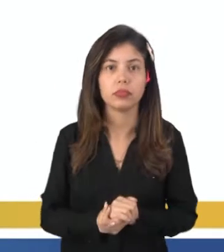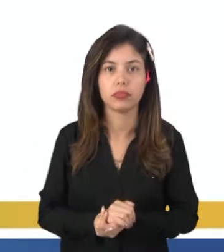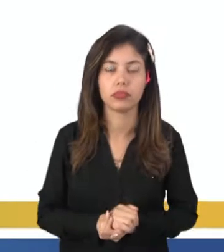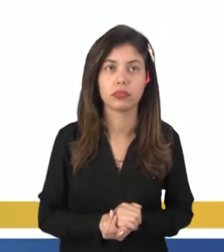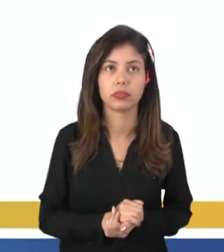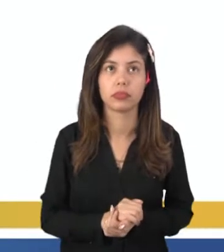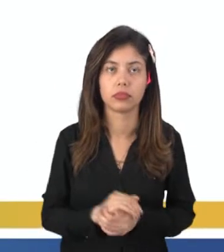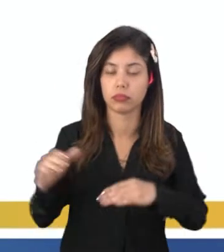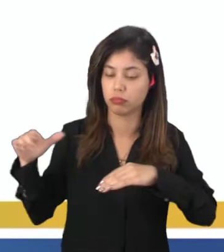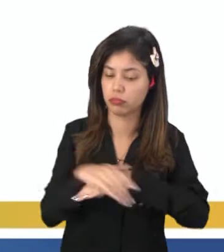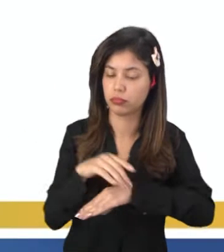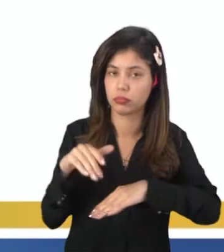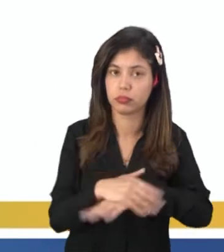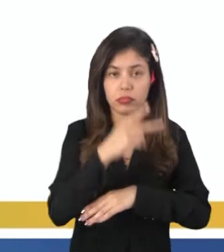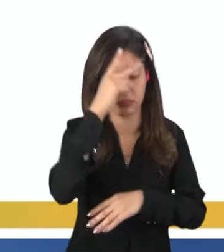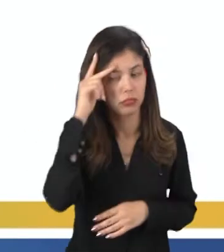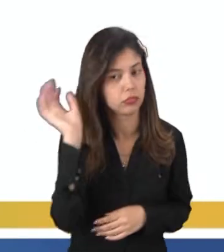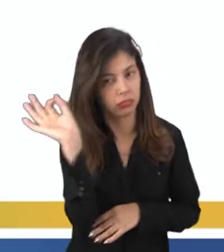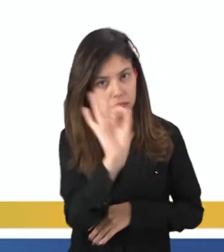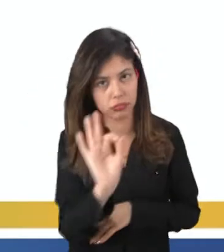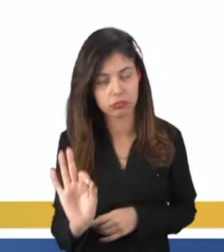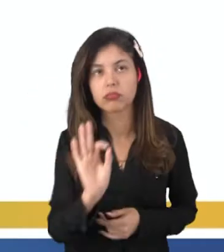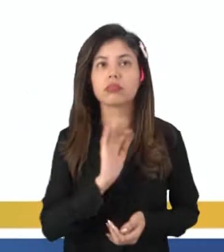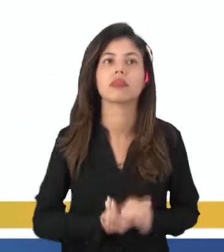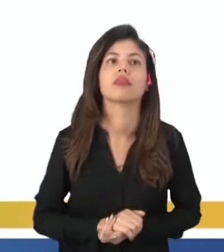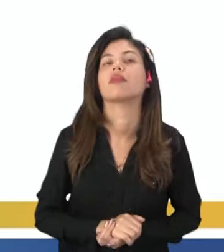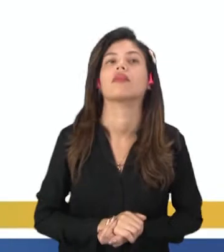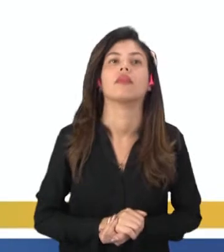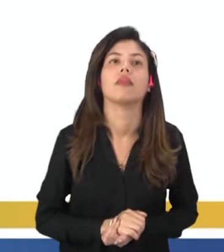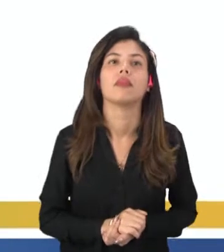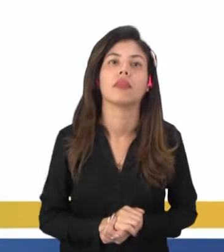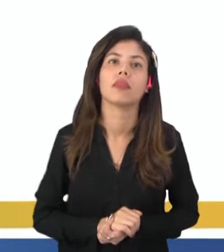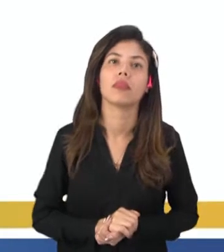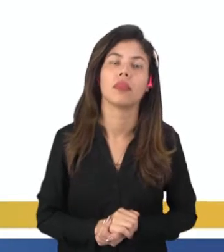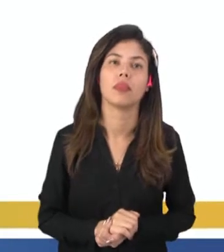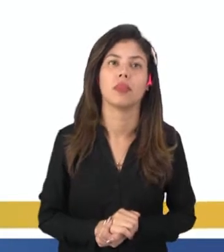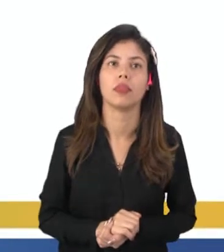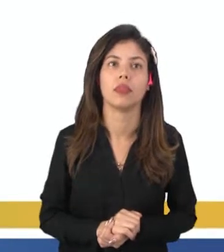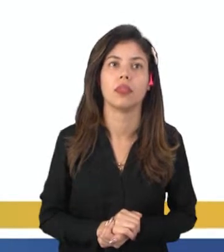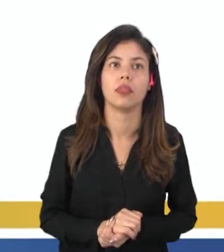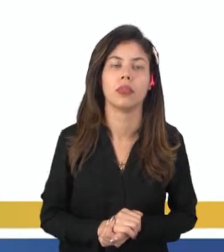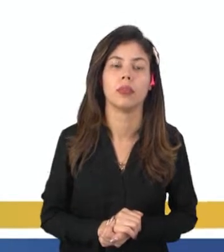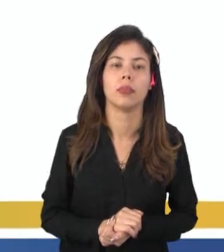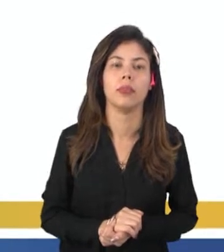um sapateiro, certo? Então,